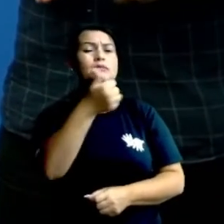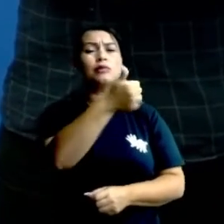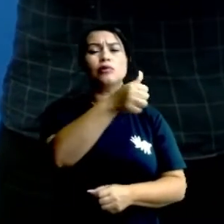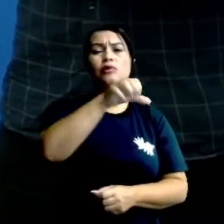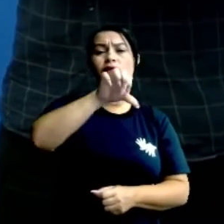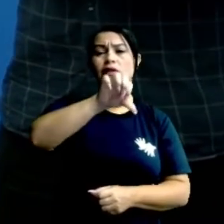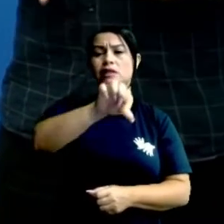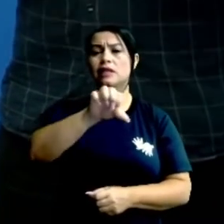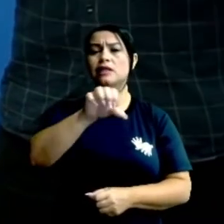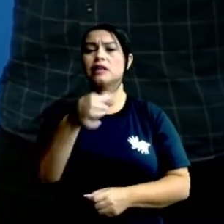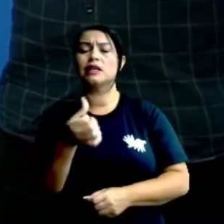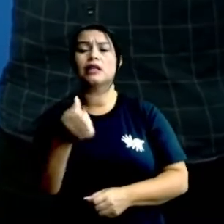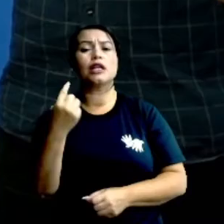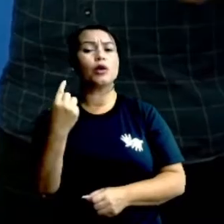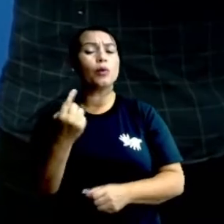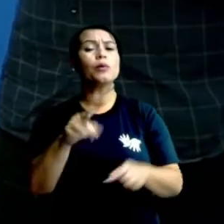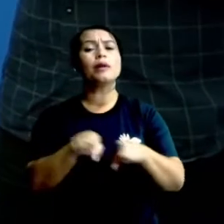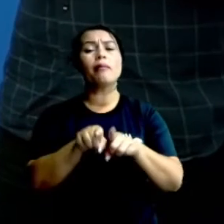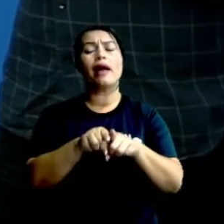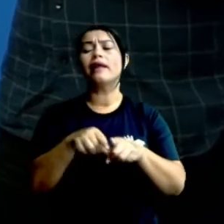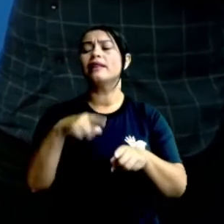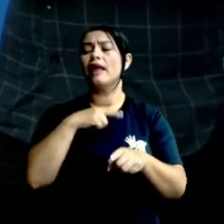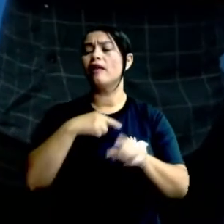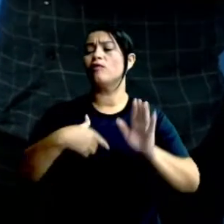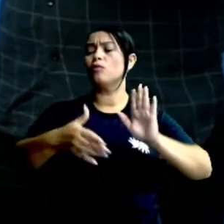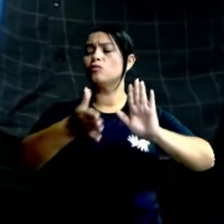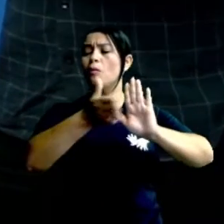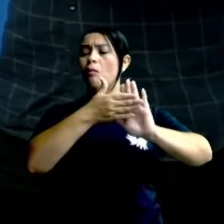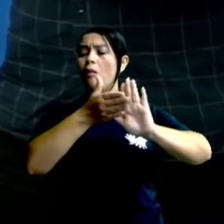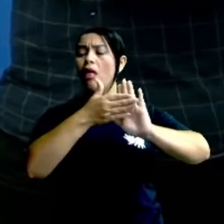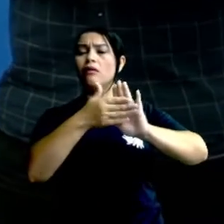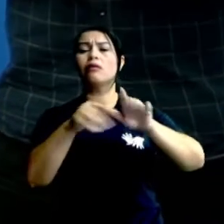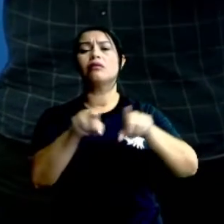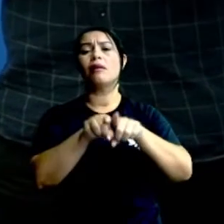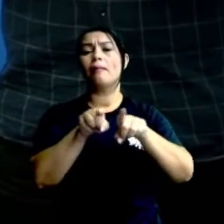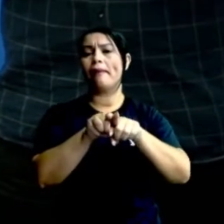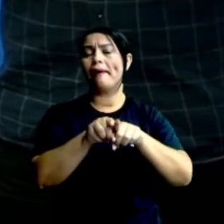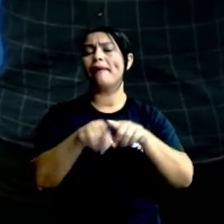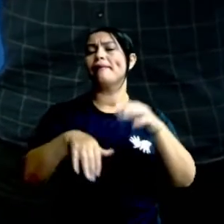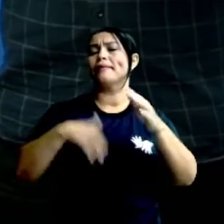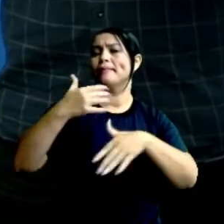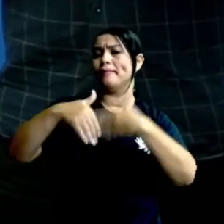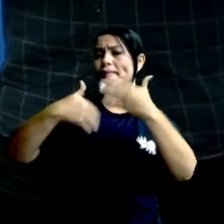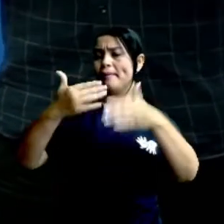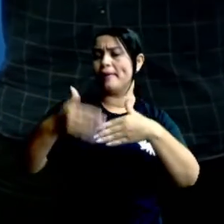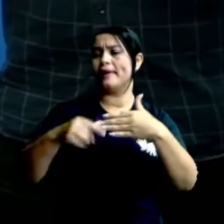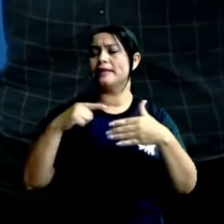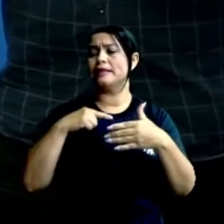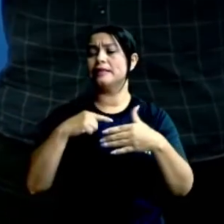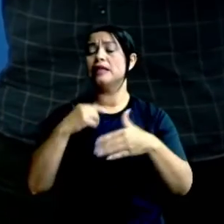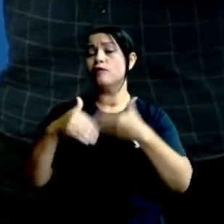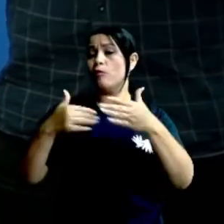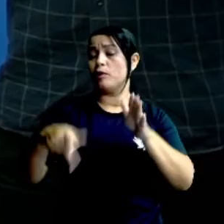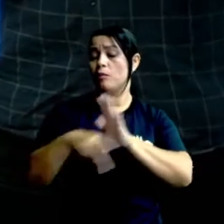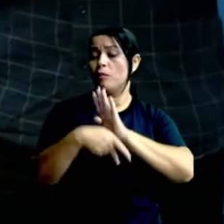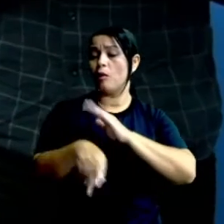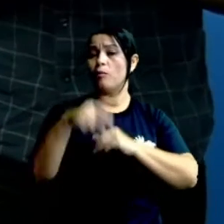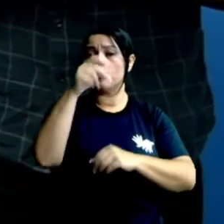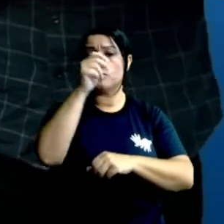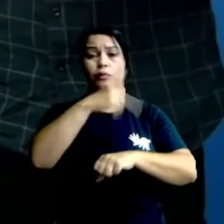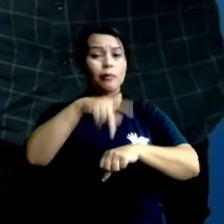do impulso gerado pelo plano de metas, né, que seria um plano aí político-econômico de